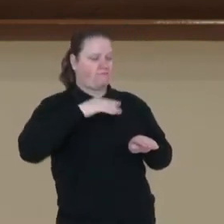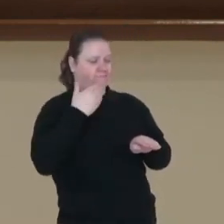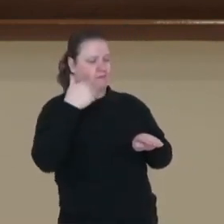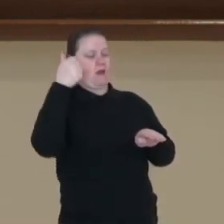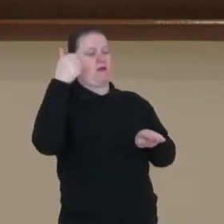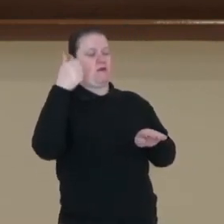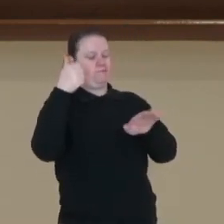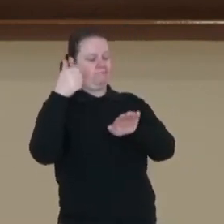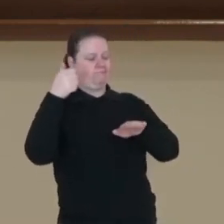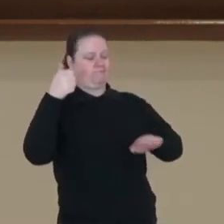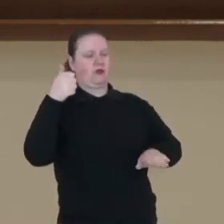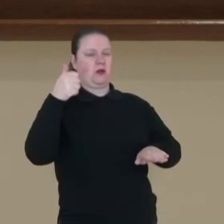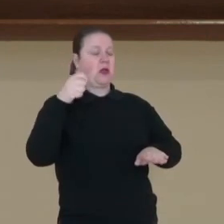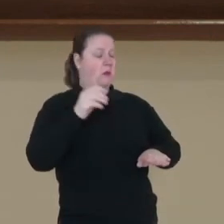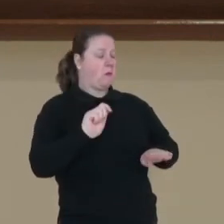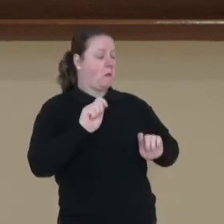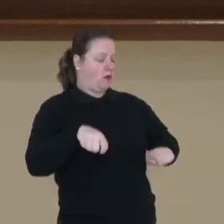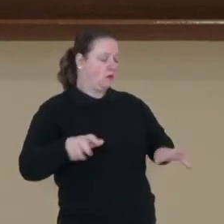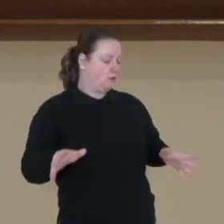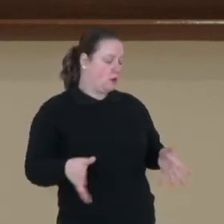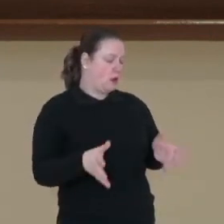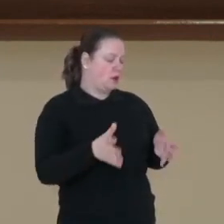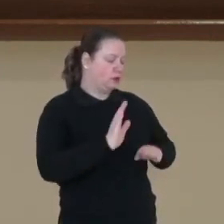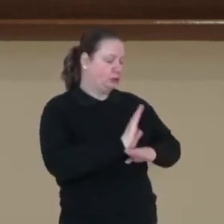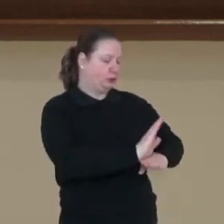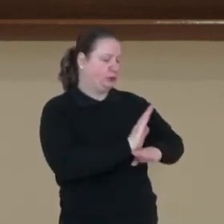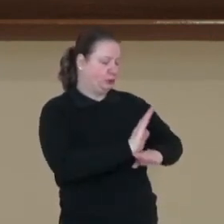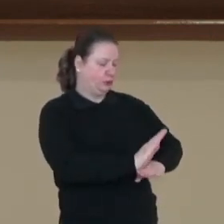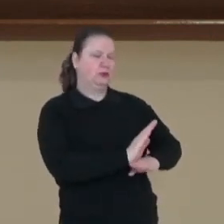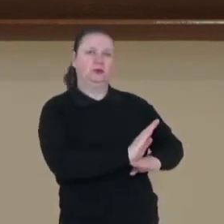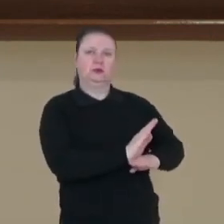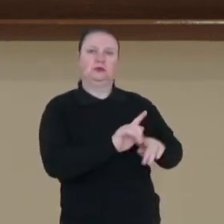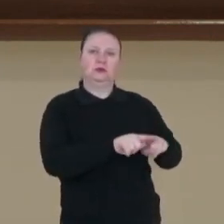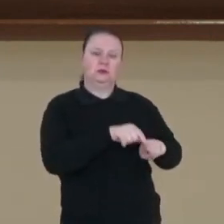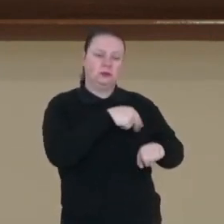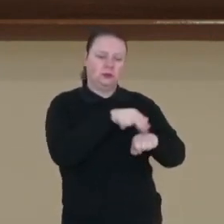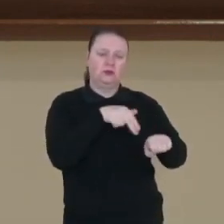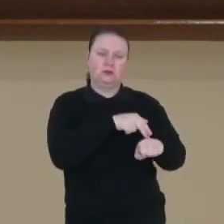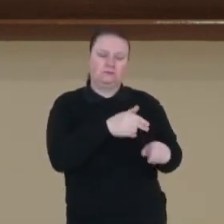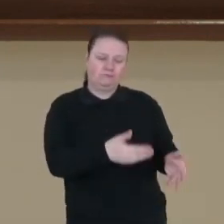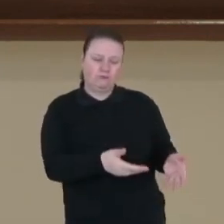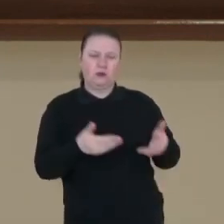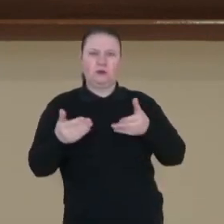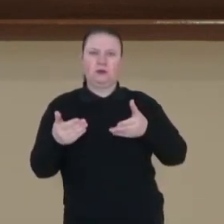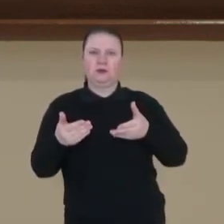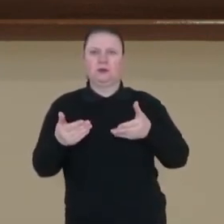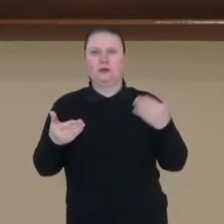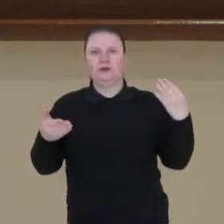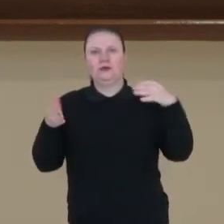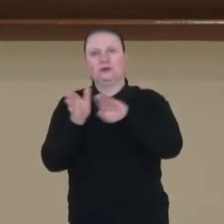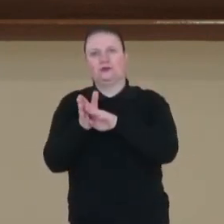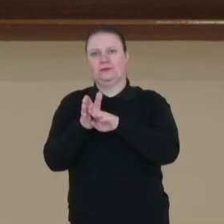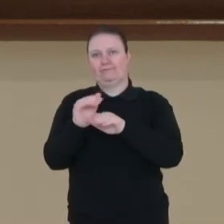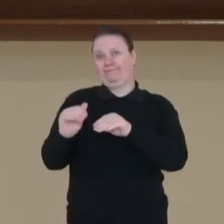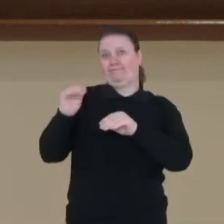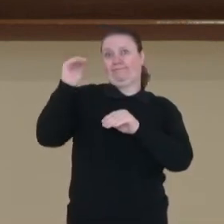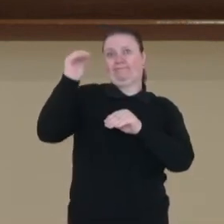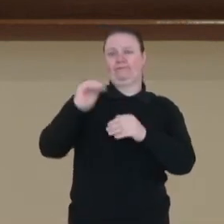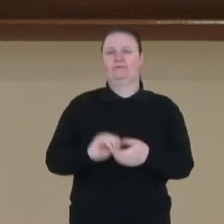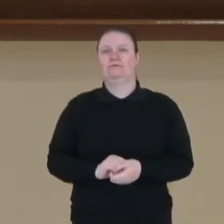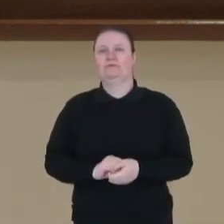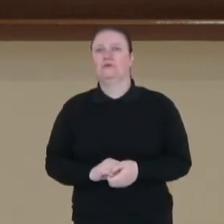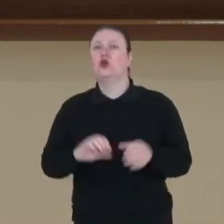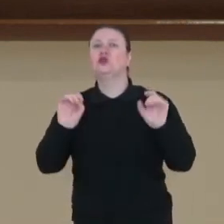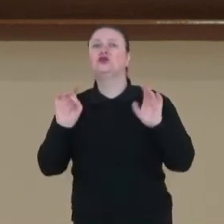e poderiam levar a civilização a essas nações africanas e asiáticas. Vimos que só